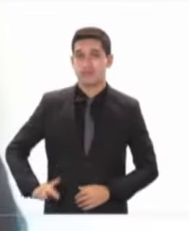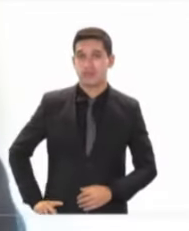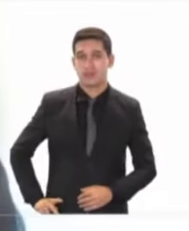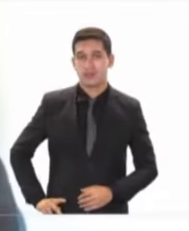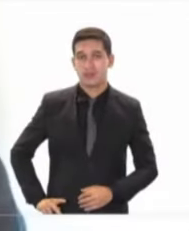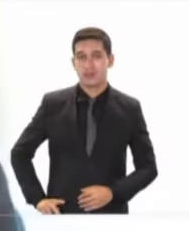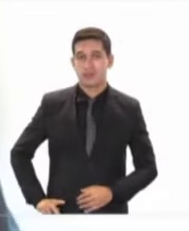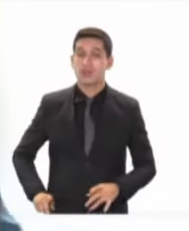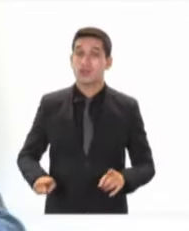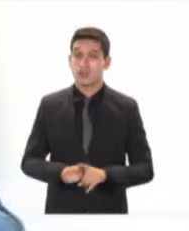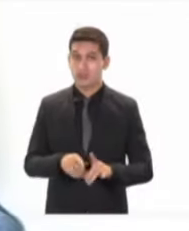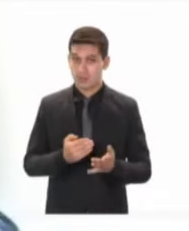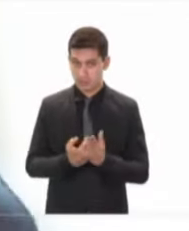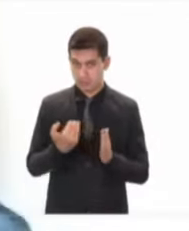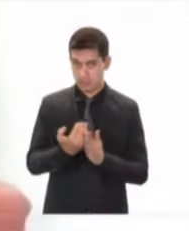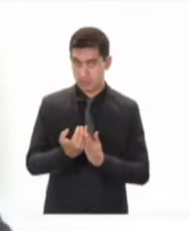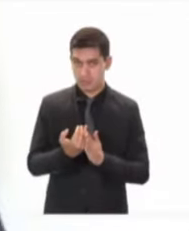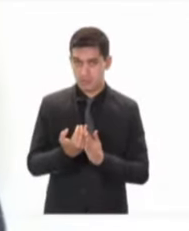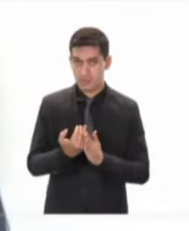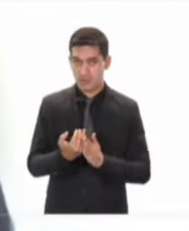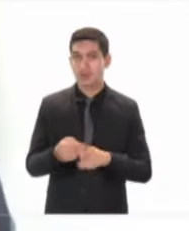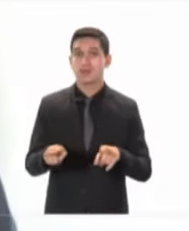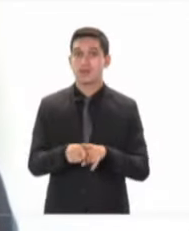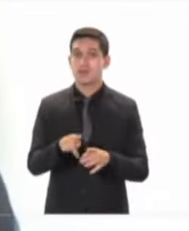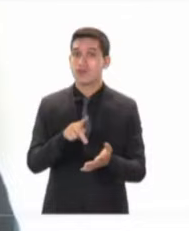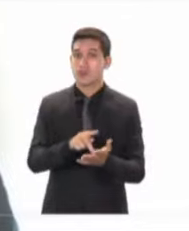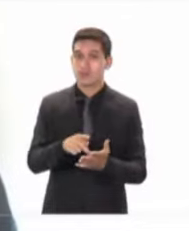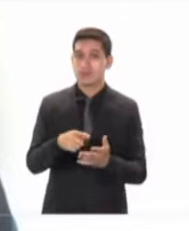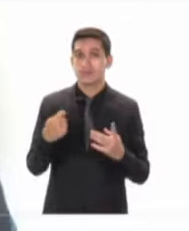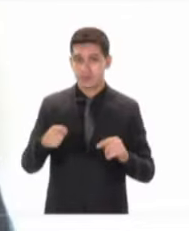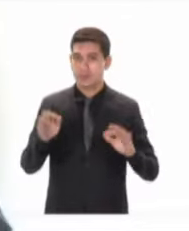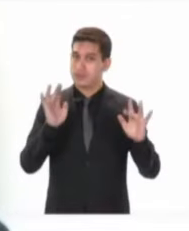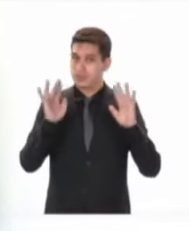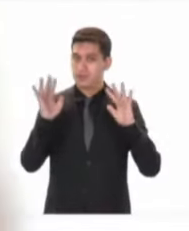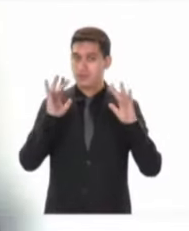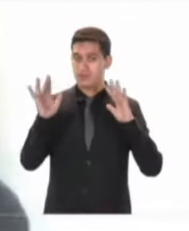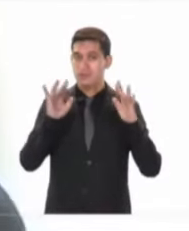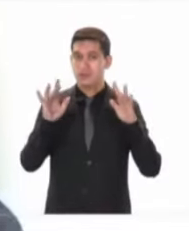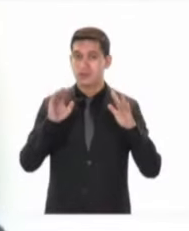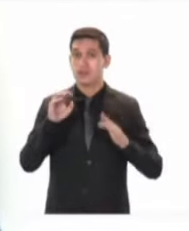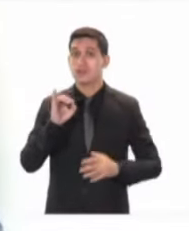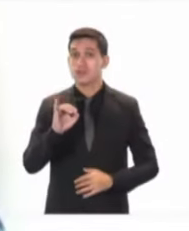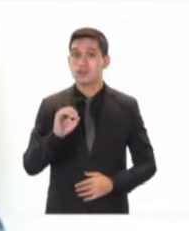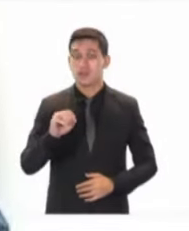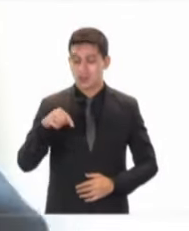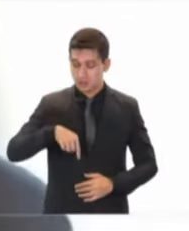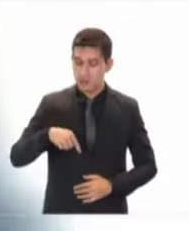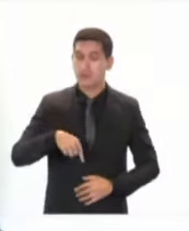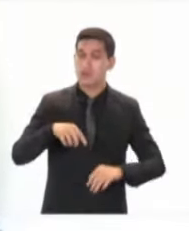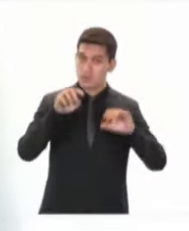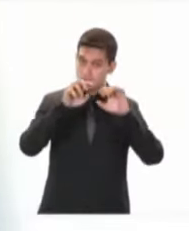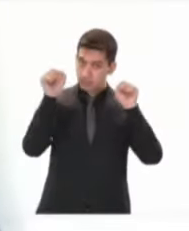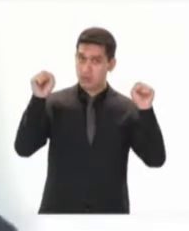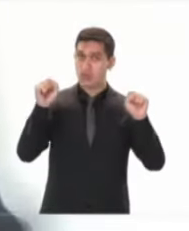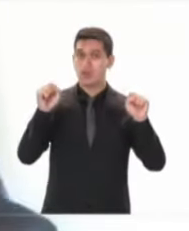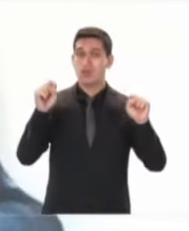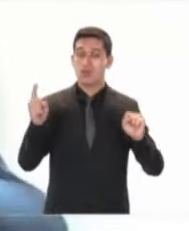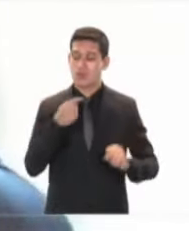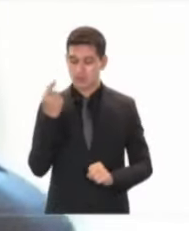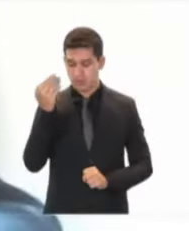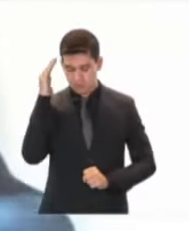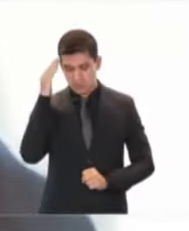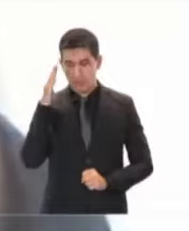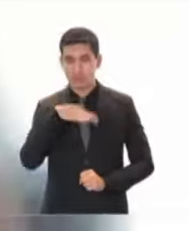Completo para não estorvá-los. Há um fato também que deve ser considerado. Se nosso tribunal entendemos